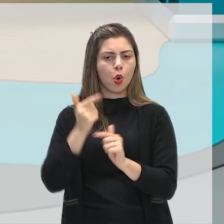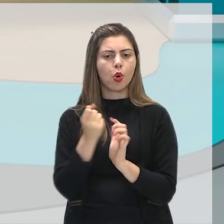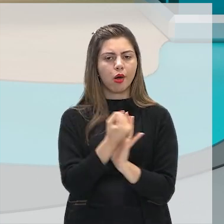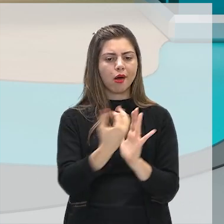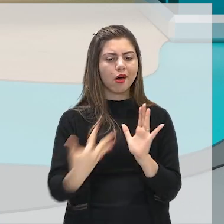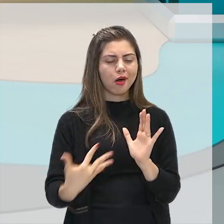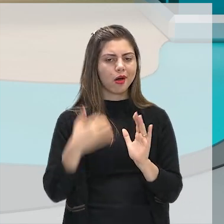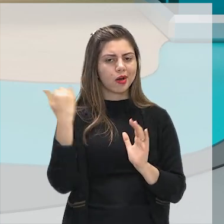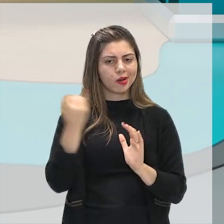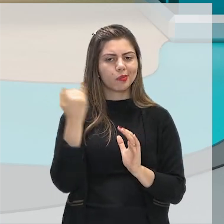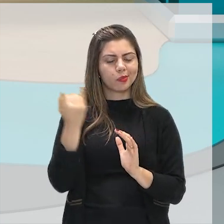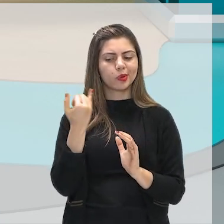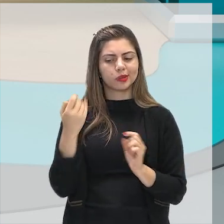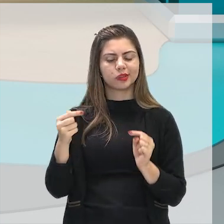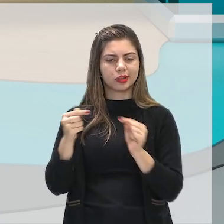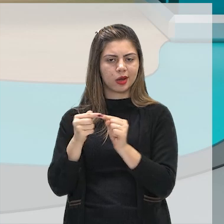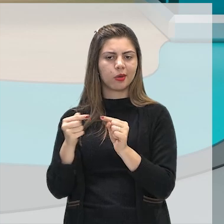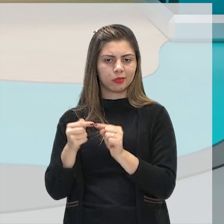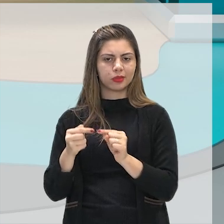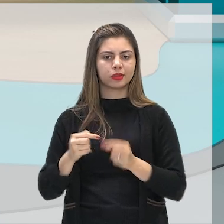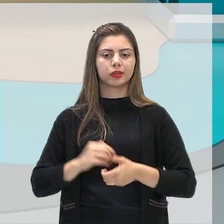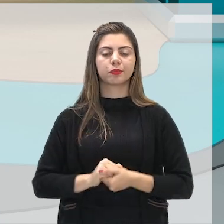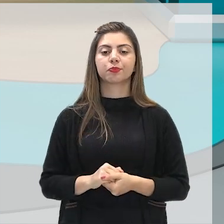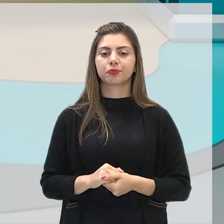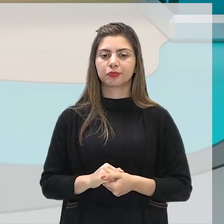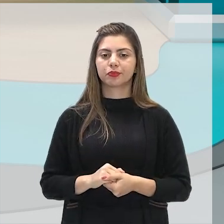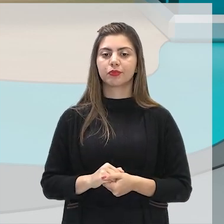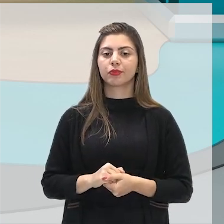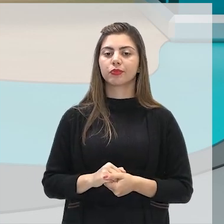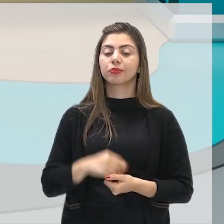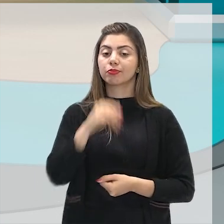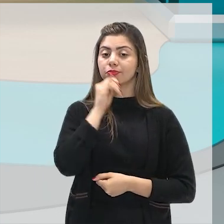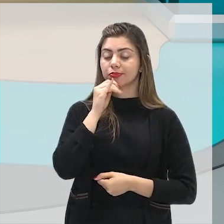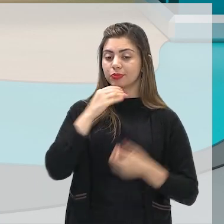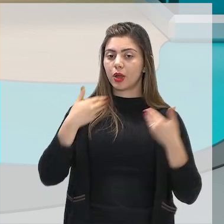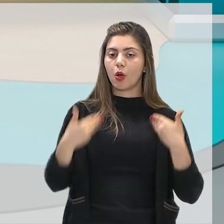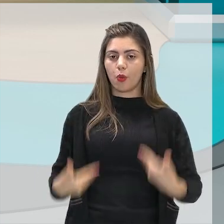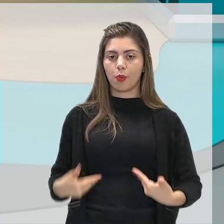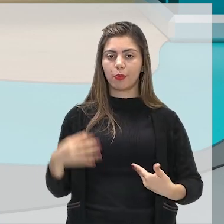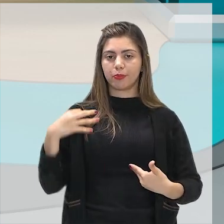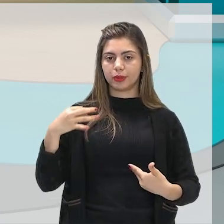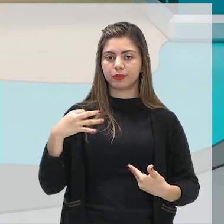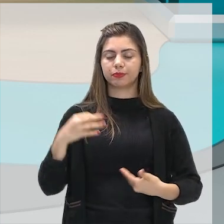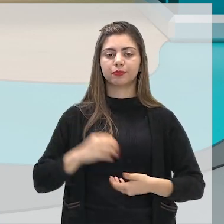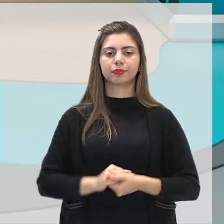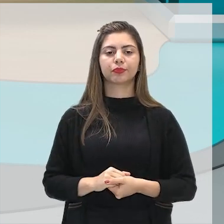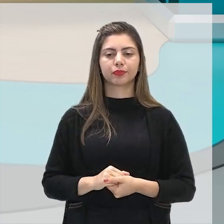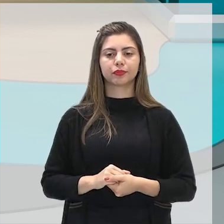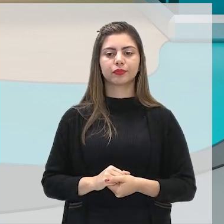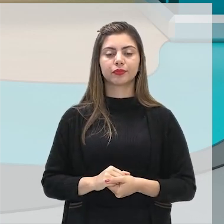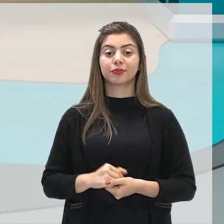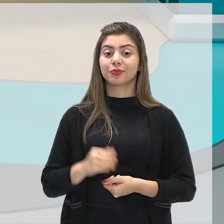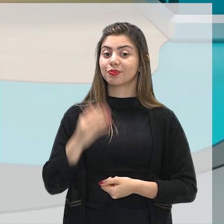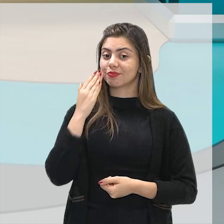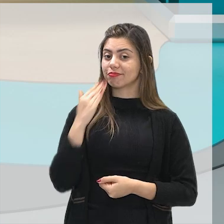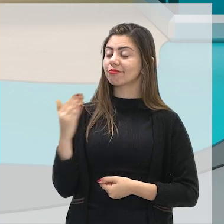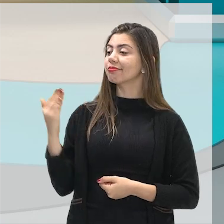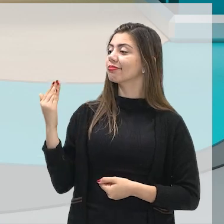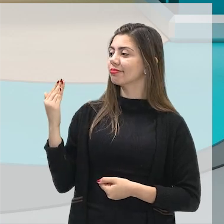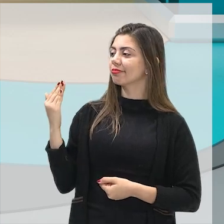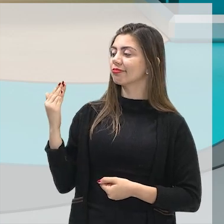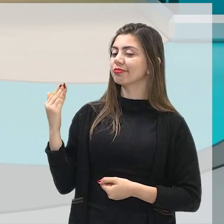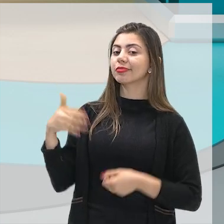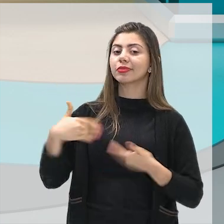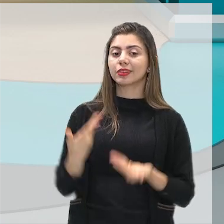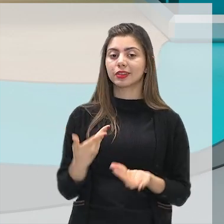que caracterizam o Kendo, que no caso são as vestimentas. Vamos relembrar? Então, o nosso Kendoka,